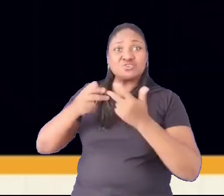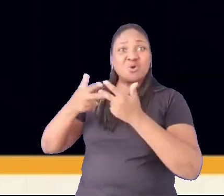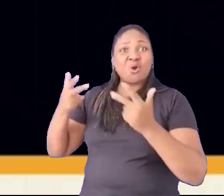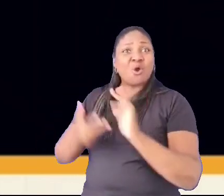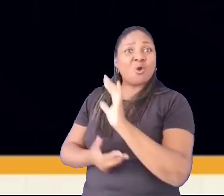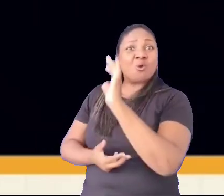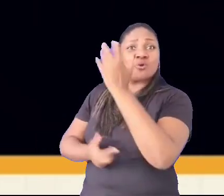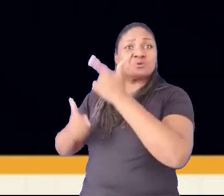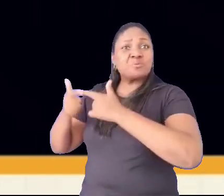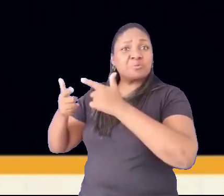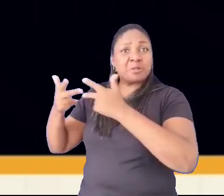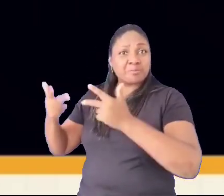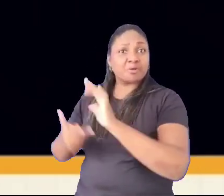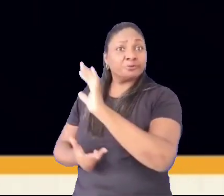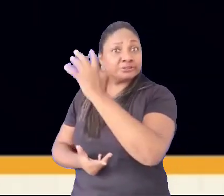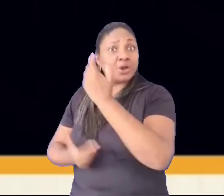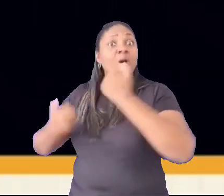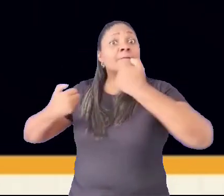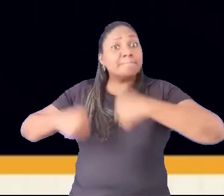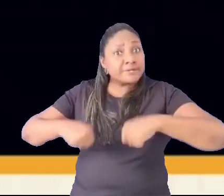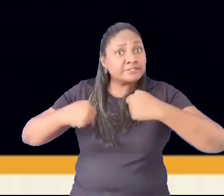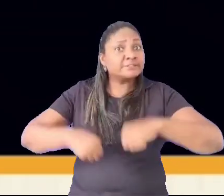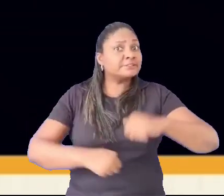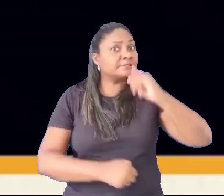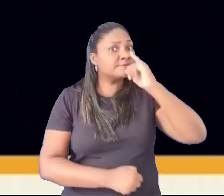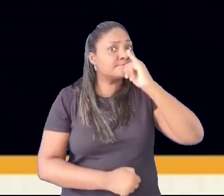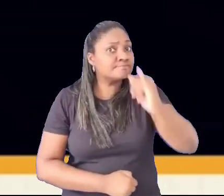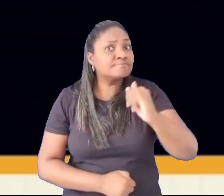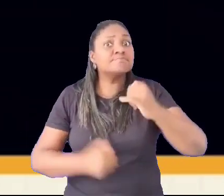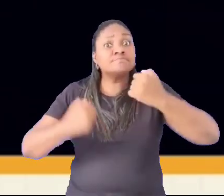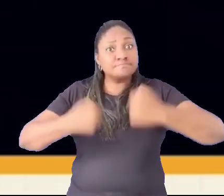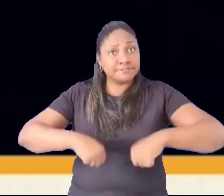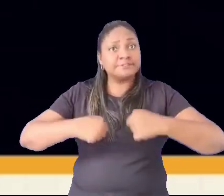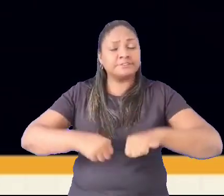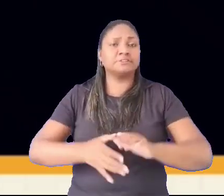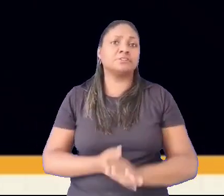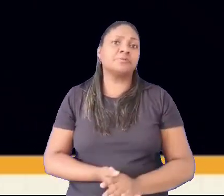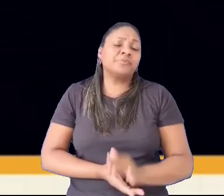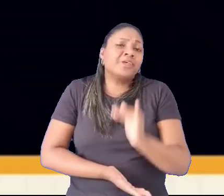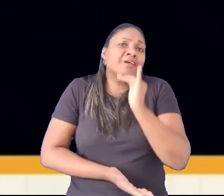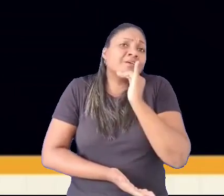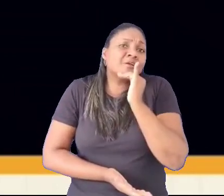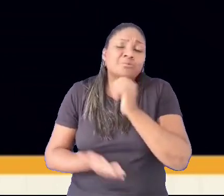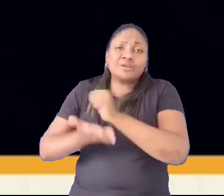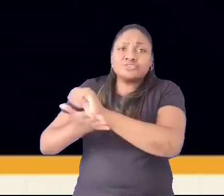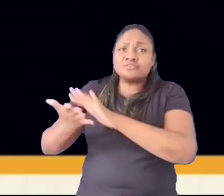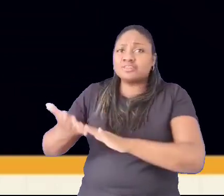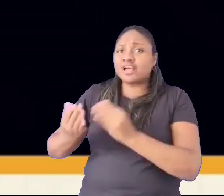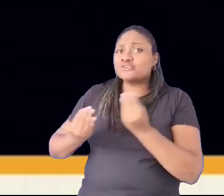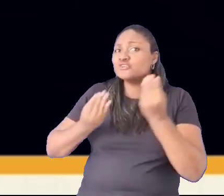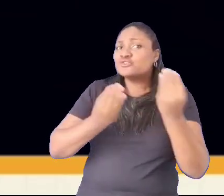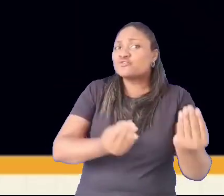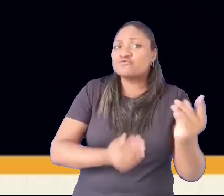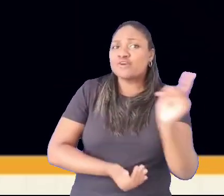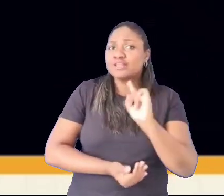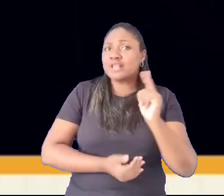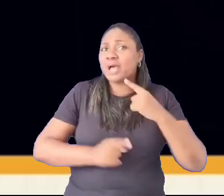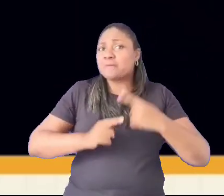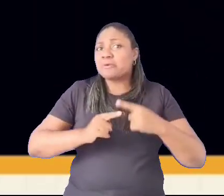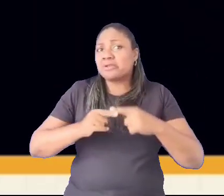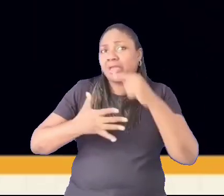que comunicar, não só de Covid, mas eu não vou entregar atividade por causa de tal coisa. Justificar